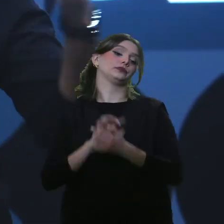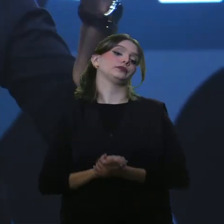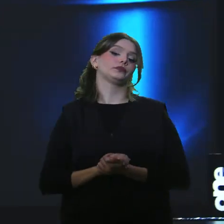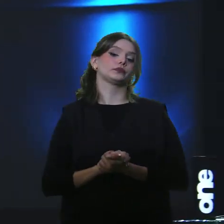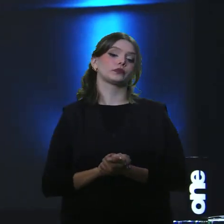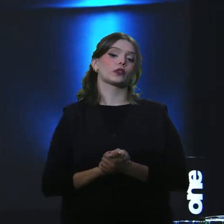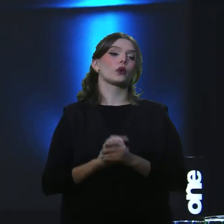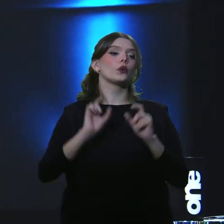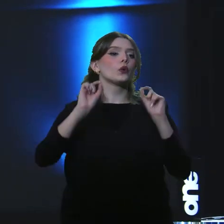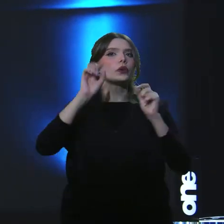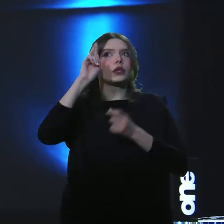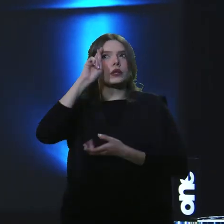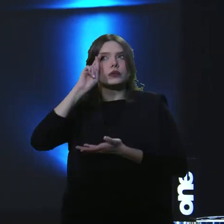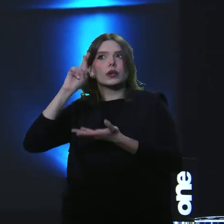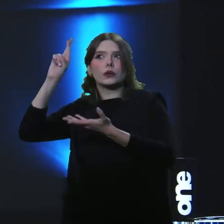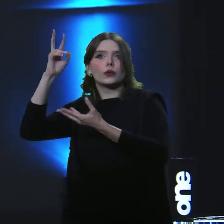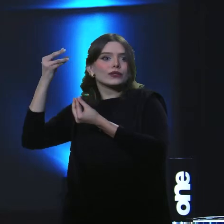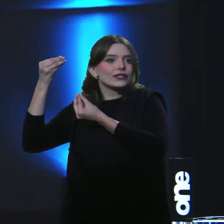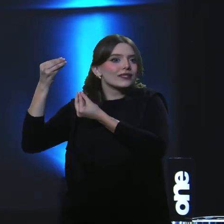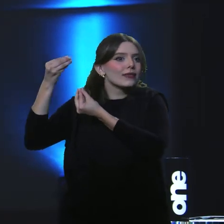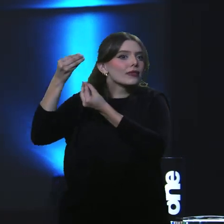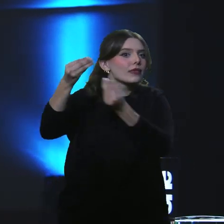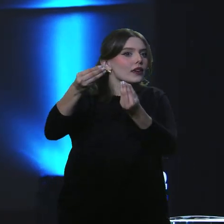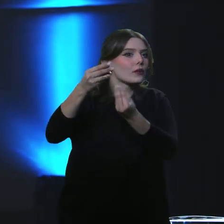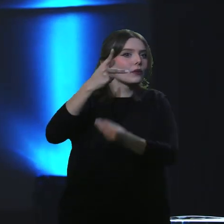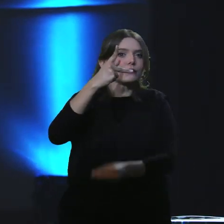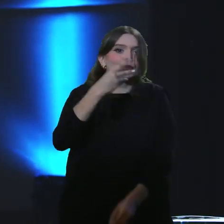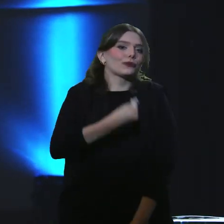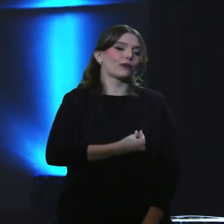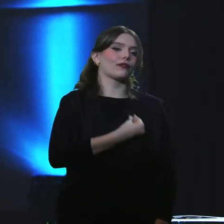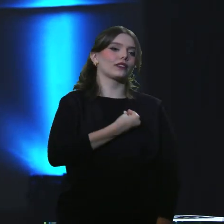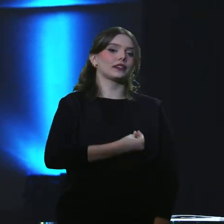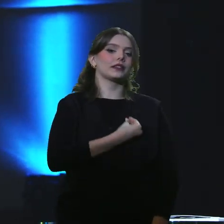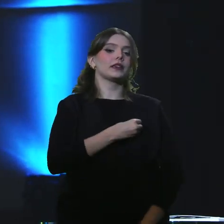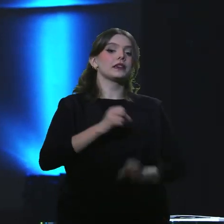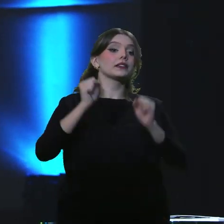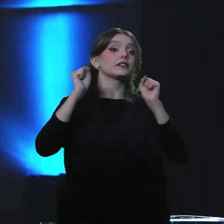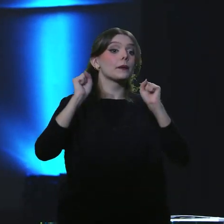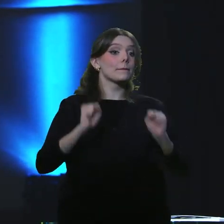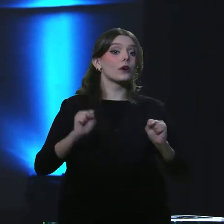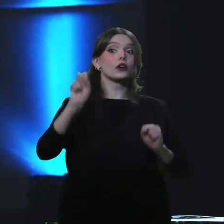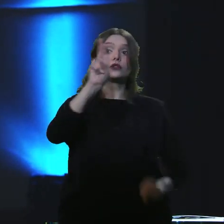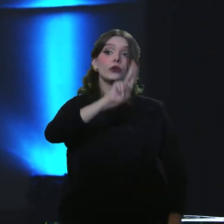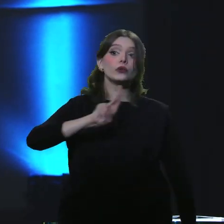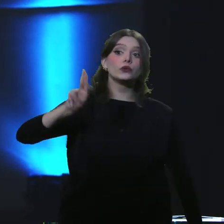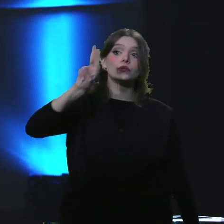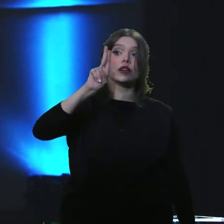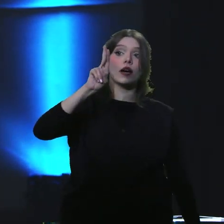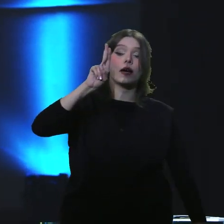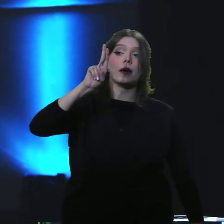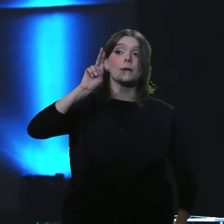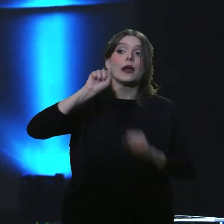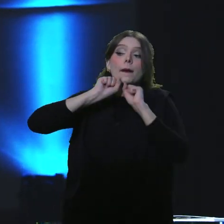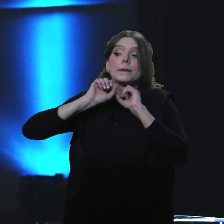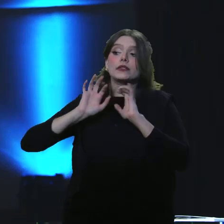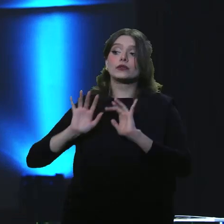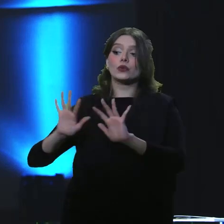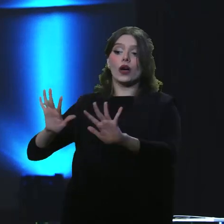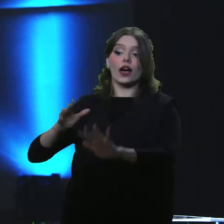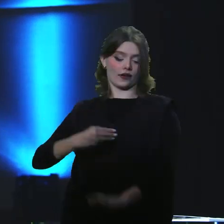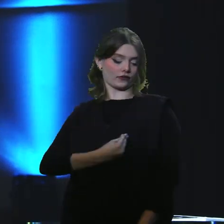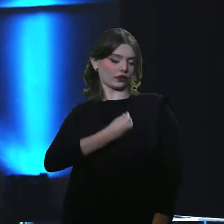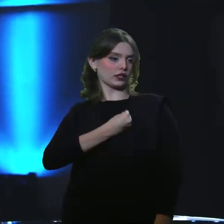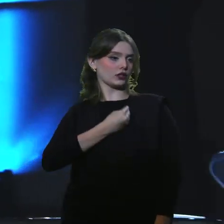O que o Senhor colocou na tua mão? O que o Senhor colocou na tua vida que pode ser abençoador na vida de outros?